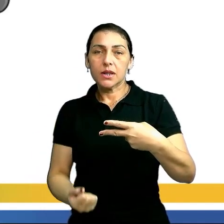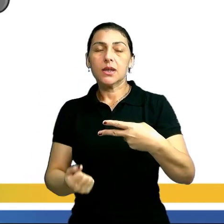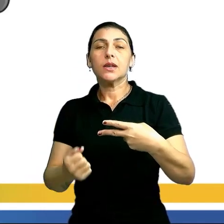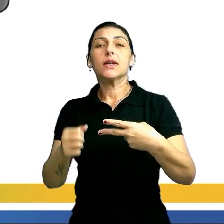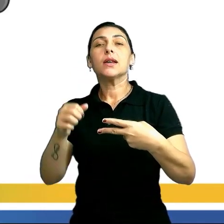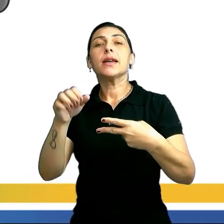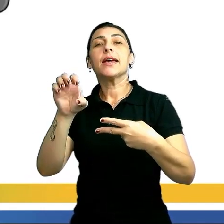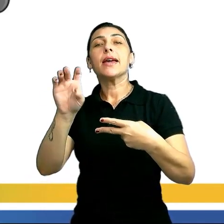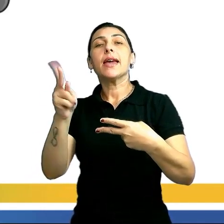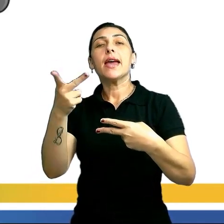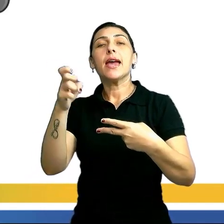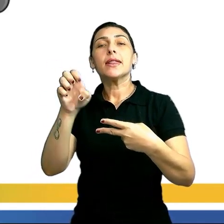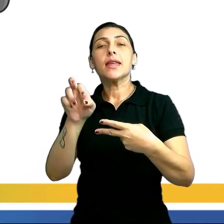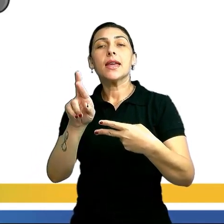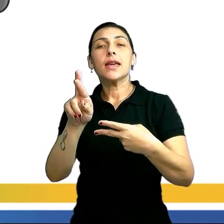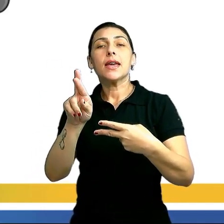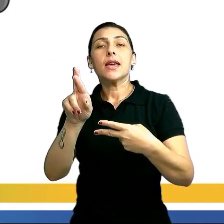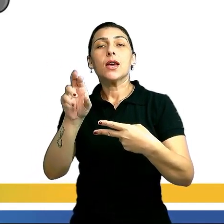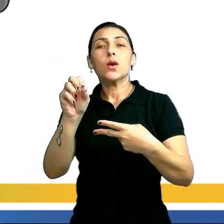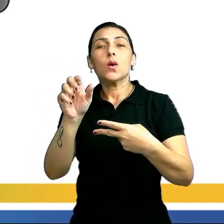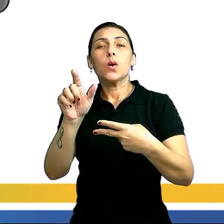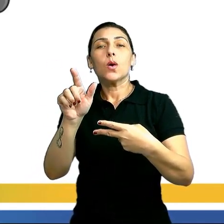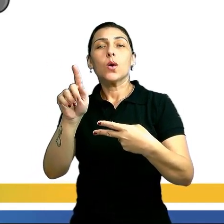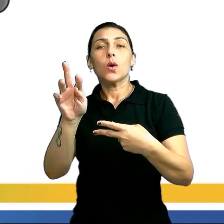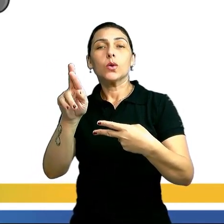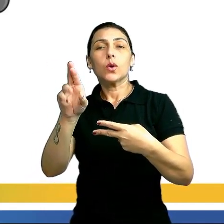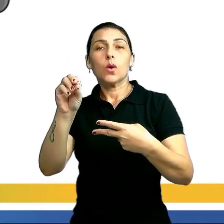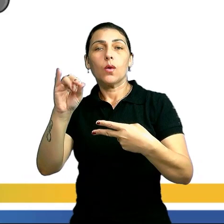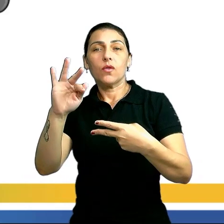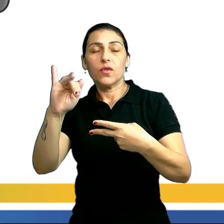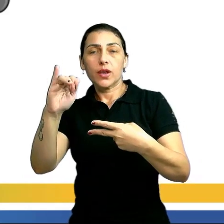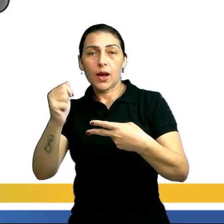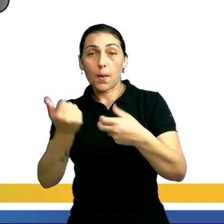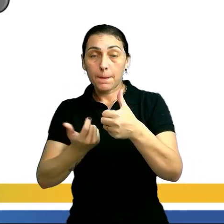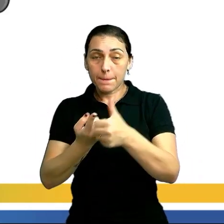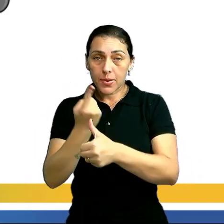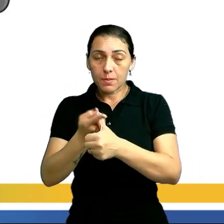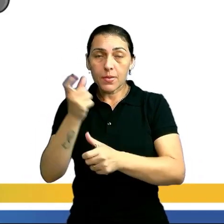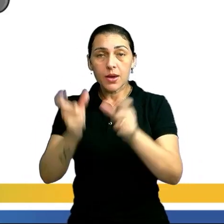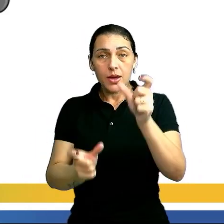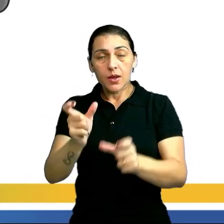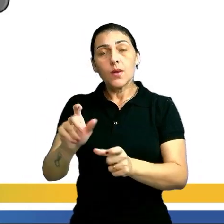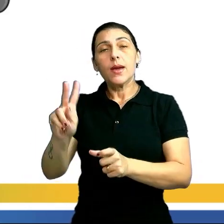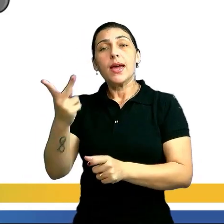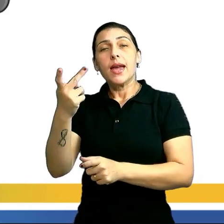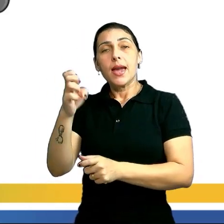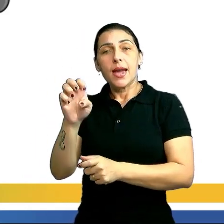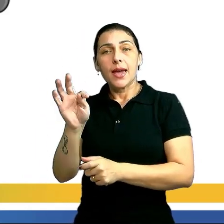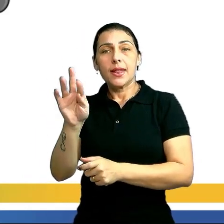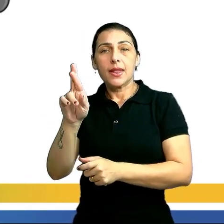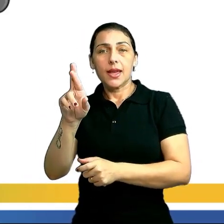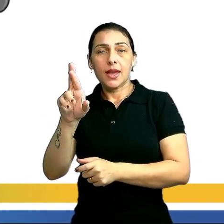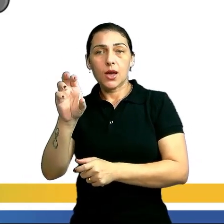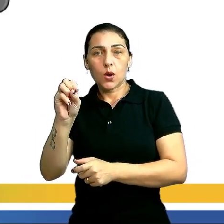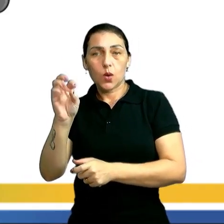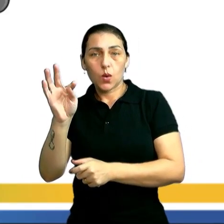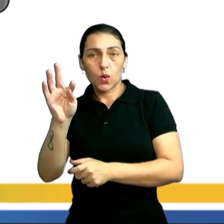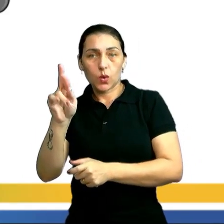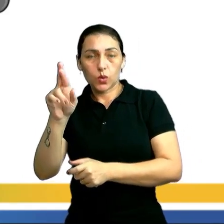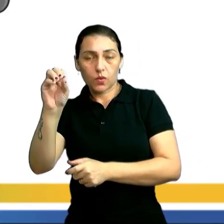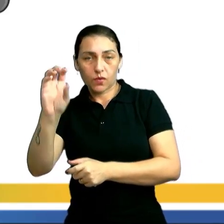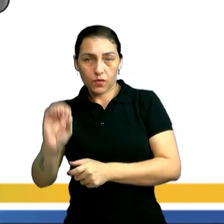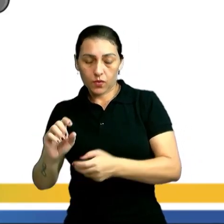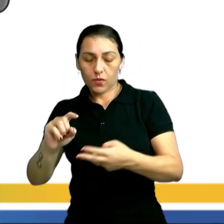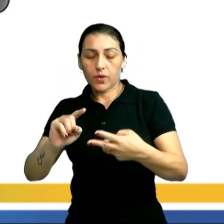hipótese heterotrófica, que diz que o primeiro ser vivo teria sido um ser heterótrofo. E a outra autotrófica,